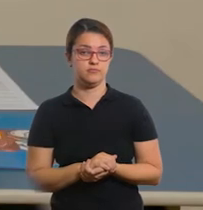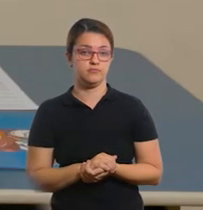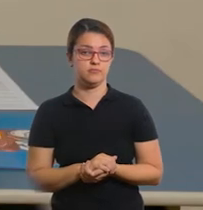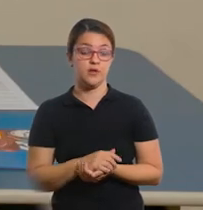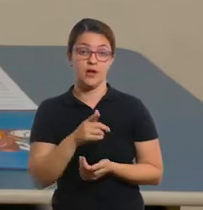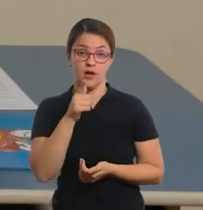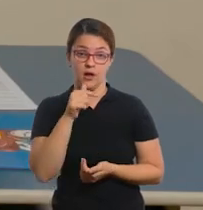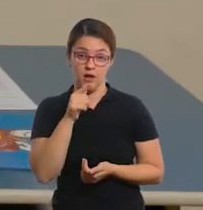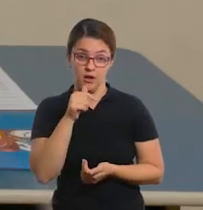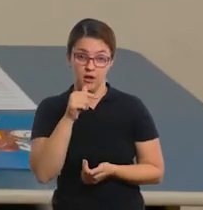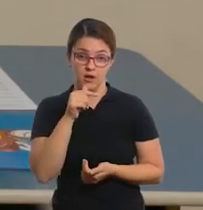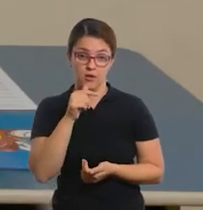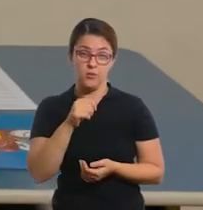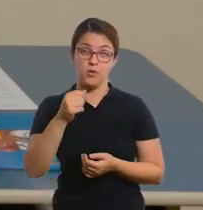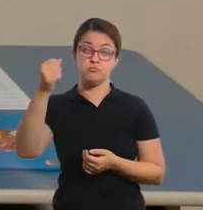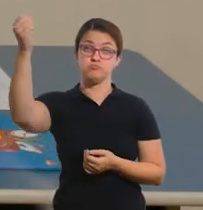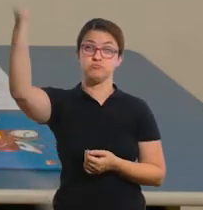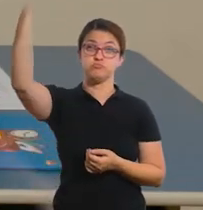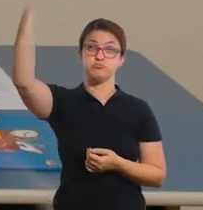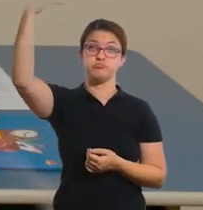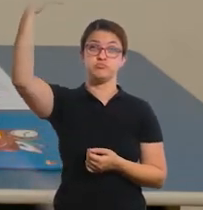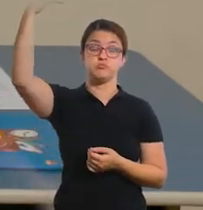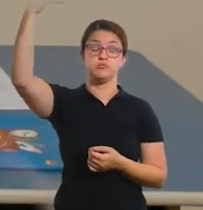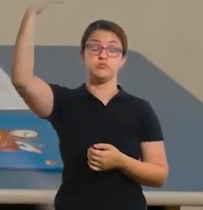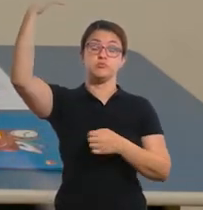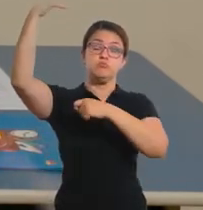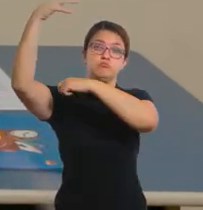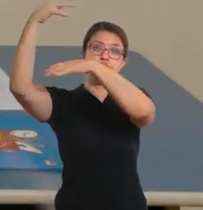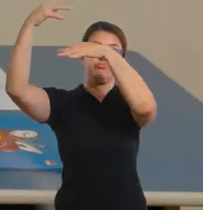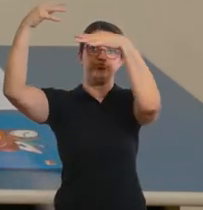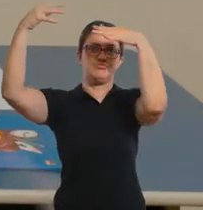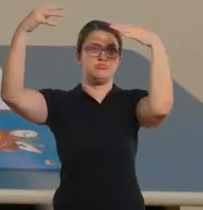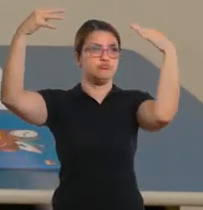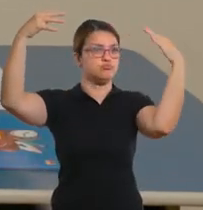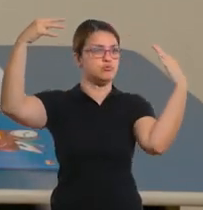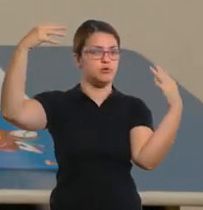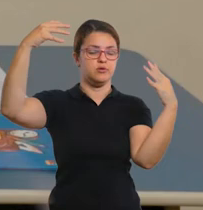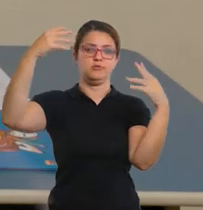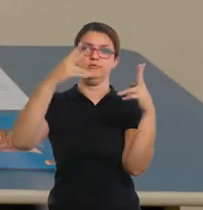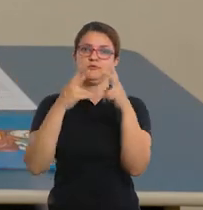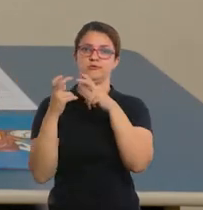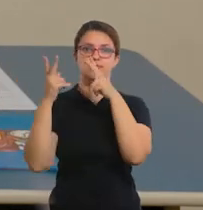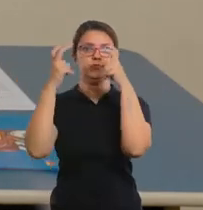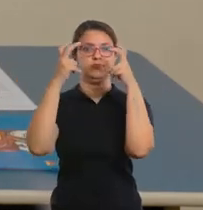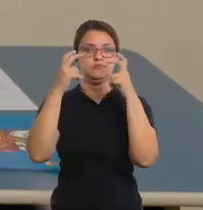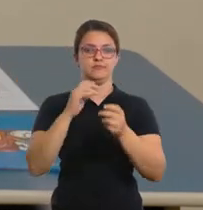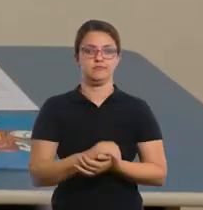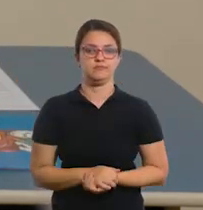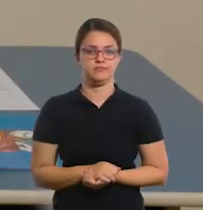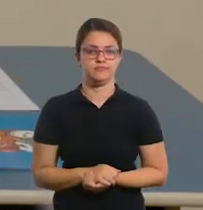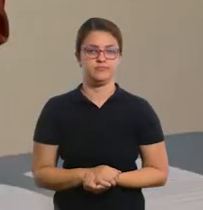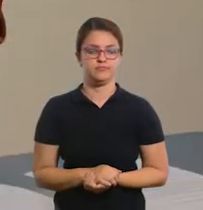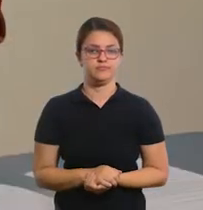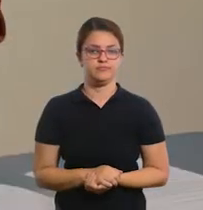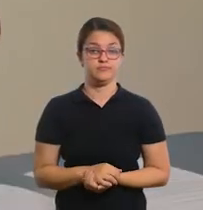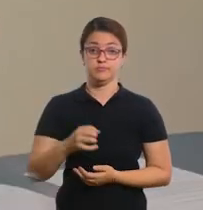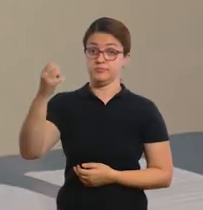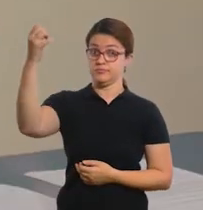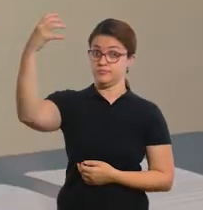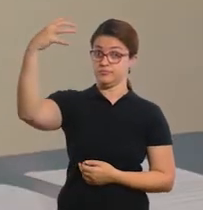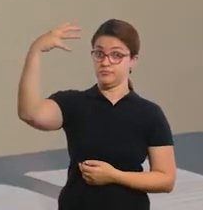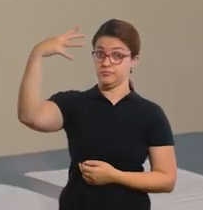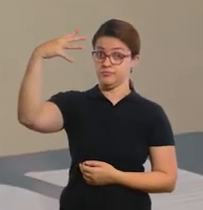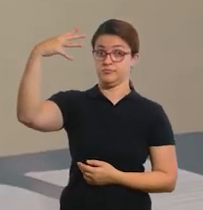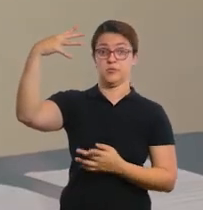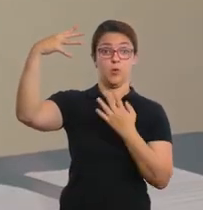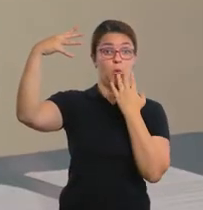arco-íris. Olha que legal, vocês vão construir, né? Vocês vão confeccionar uma experiência que dá para ver um arco-íris. A luz é